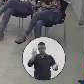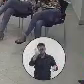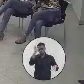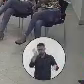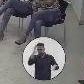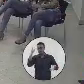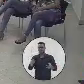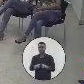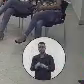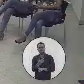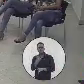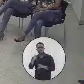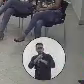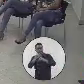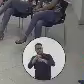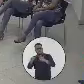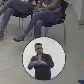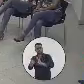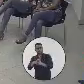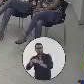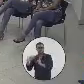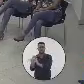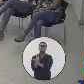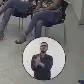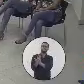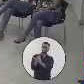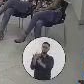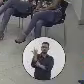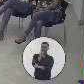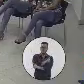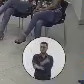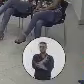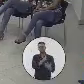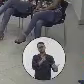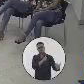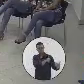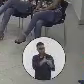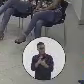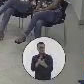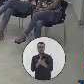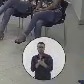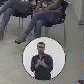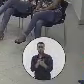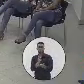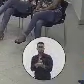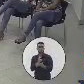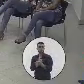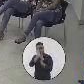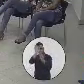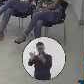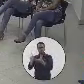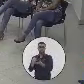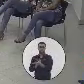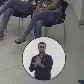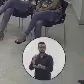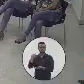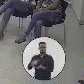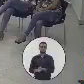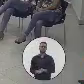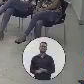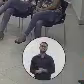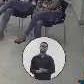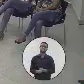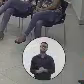outras resoluções e de outras manifestações da sociedade que vão no mesmo sentido do que a